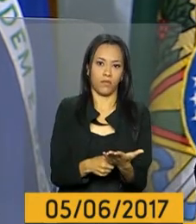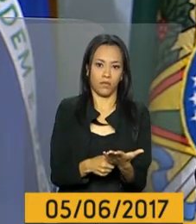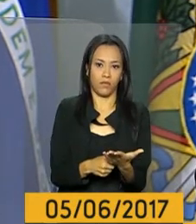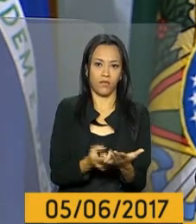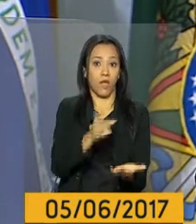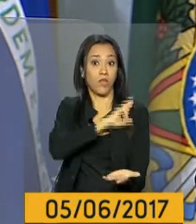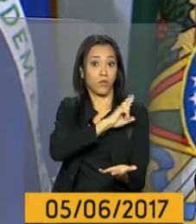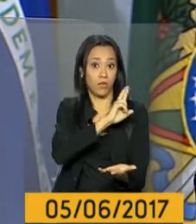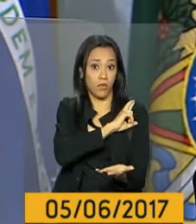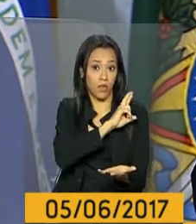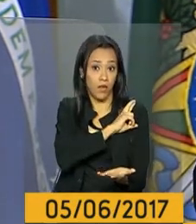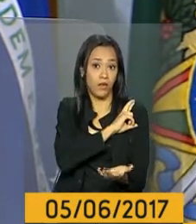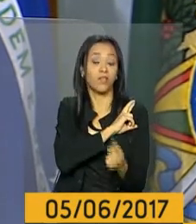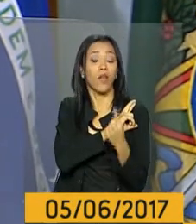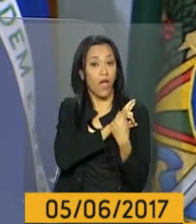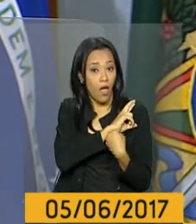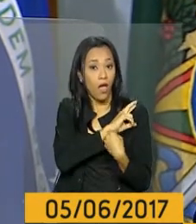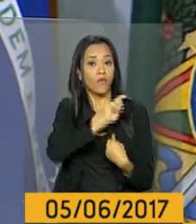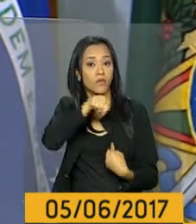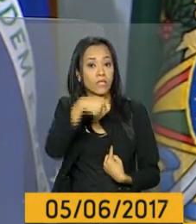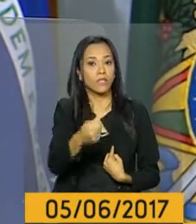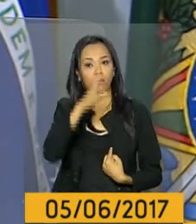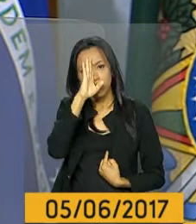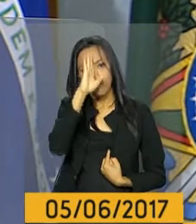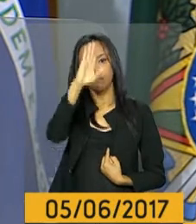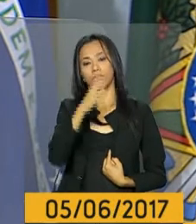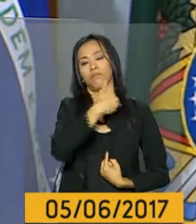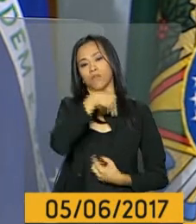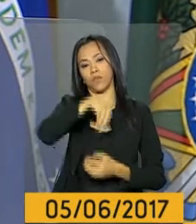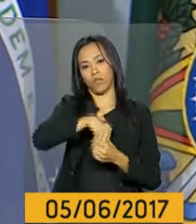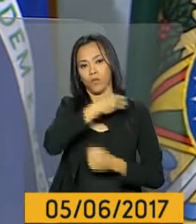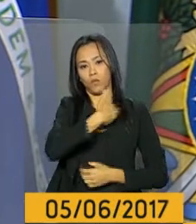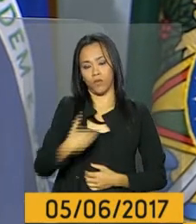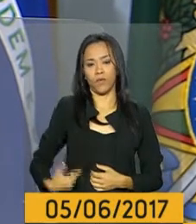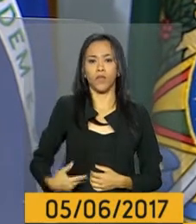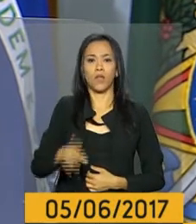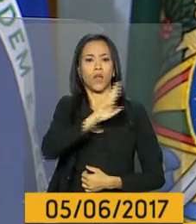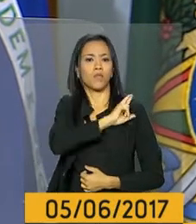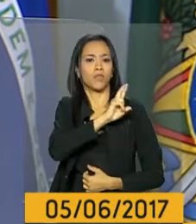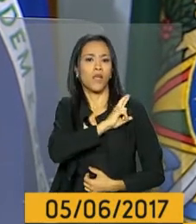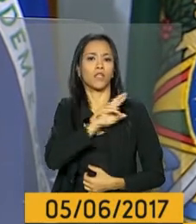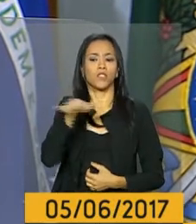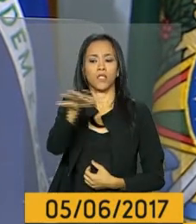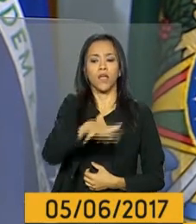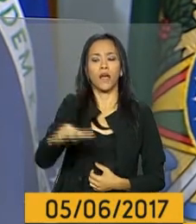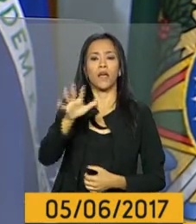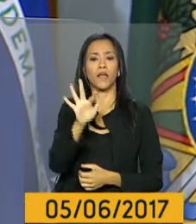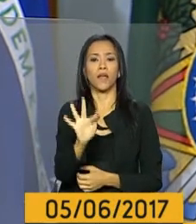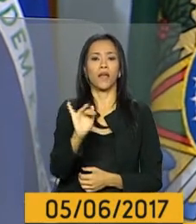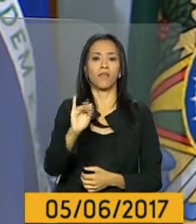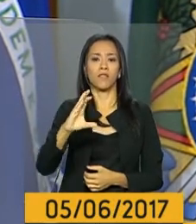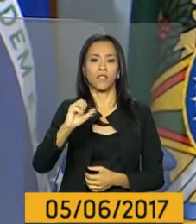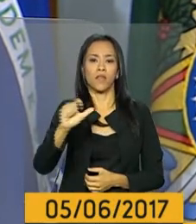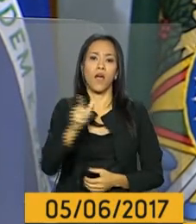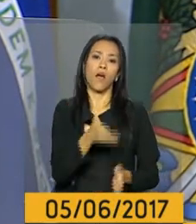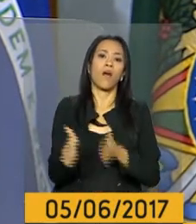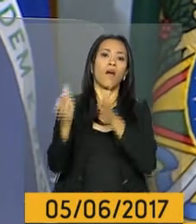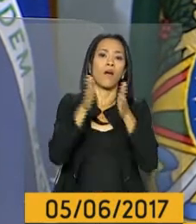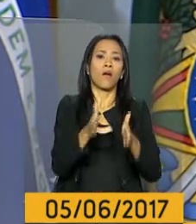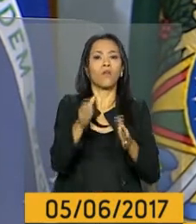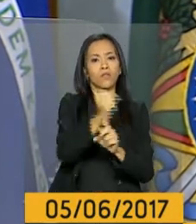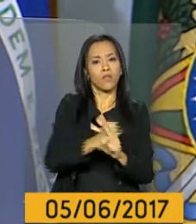uma palavra chave do nosso governo a responsabilidade fiscal social e como podemos ver aqui